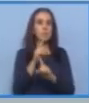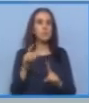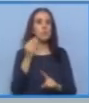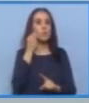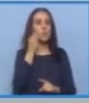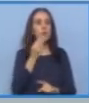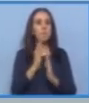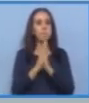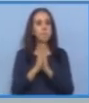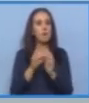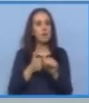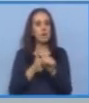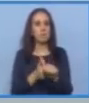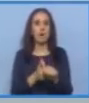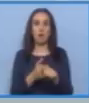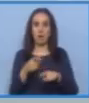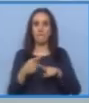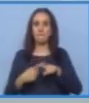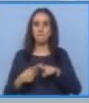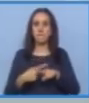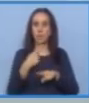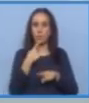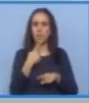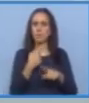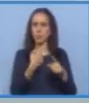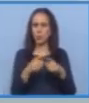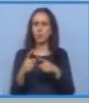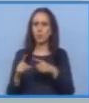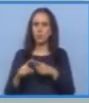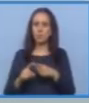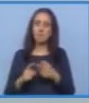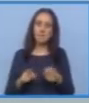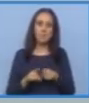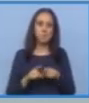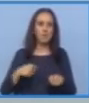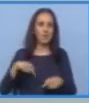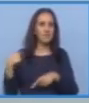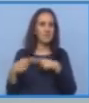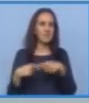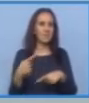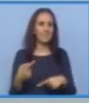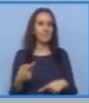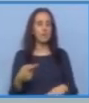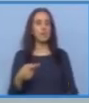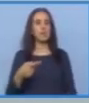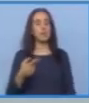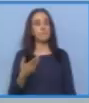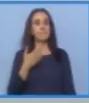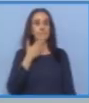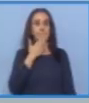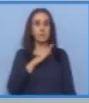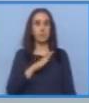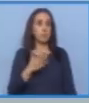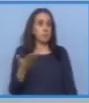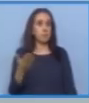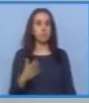nos ritos, e também isso é muito interessante e também muito diverso, não é? Tal como na nossa tradição. Nós, felizmente,